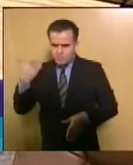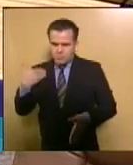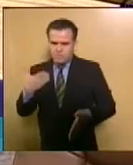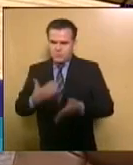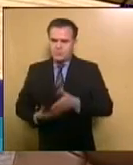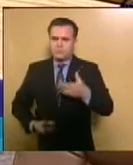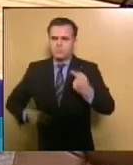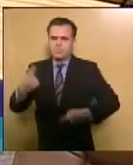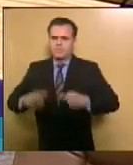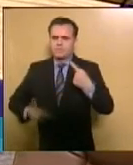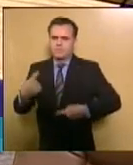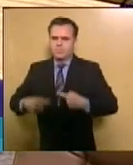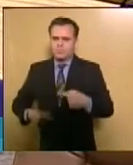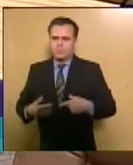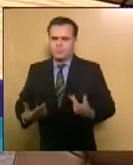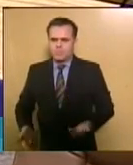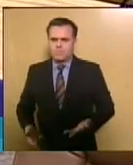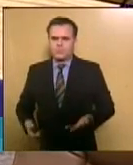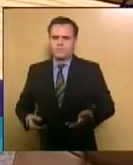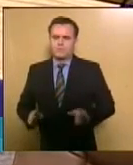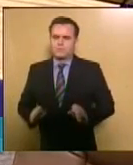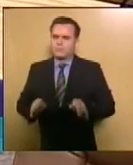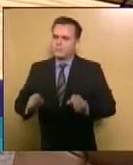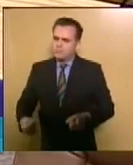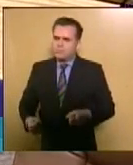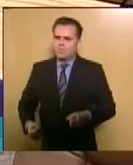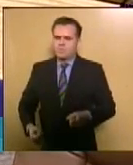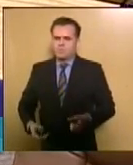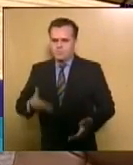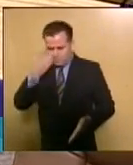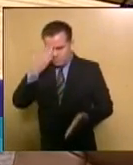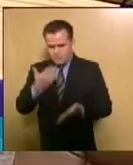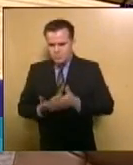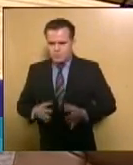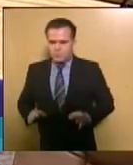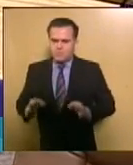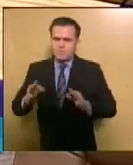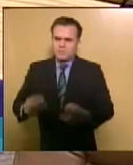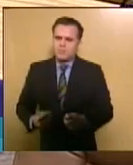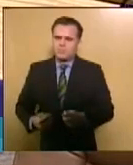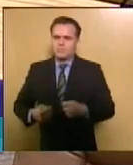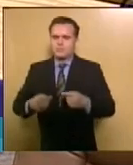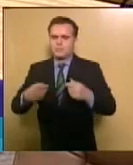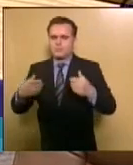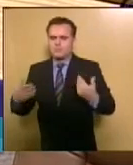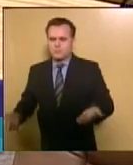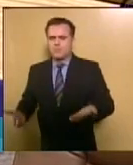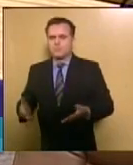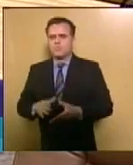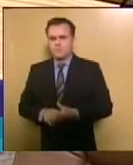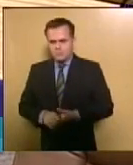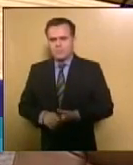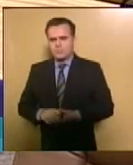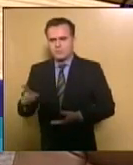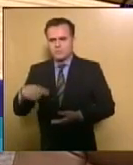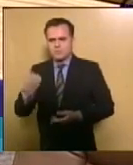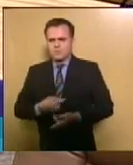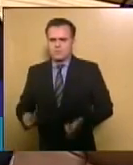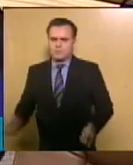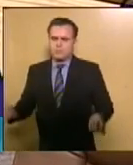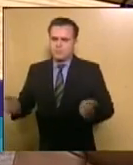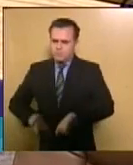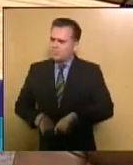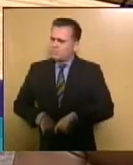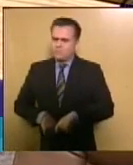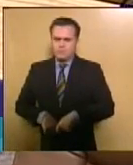diálogo de construção coletiva de ouvida de todos os atores horizontais onde a gente pelo menos